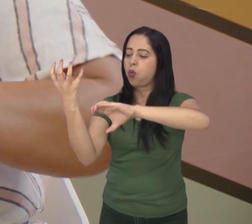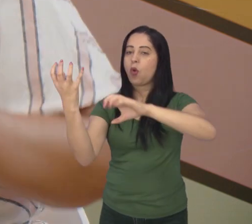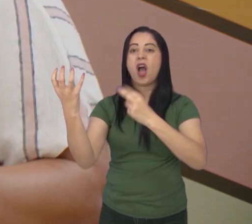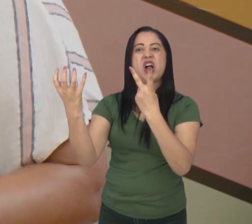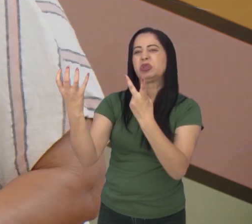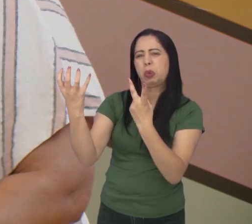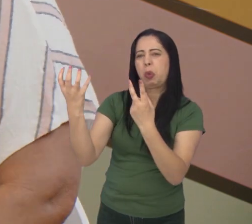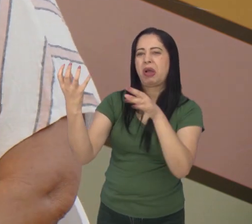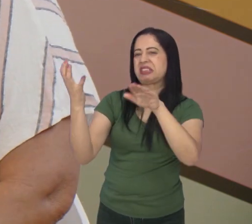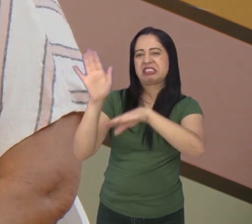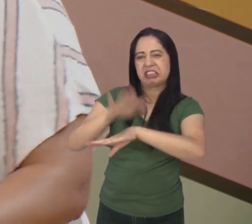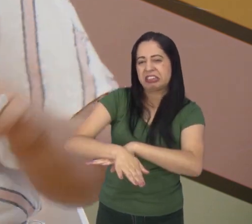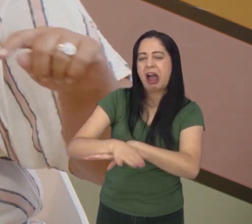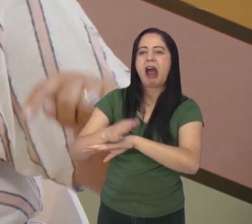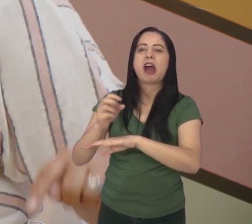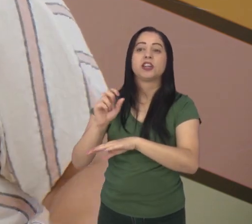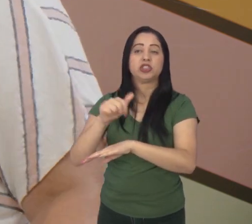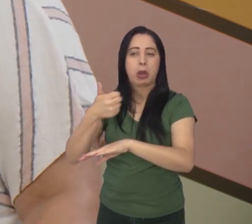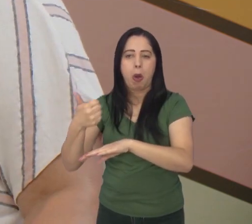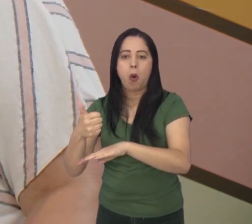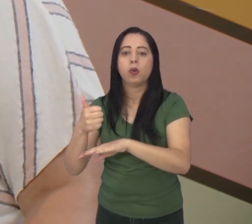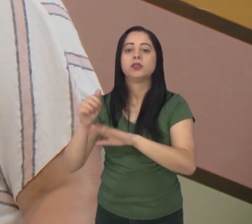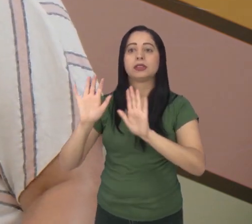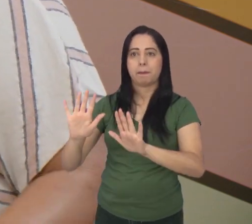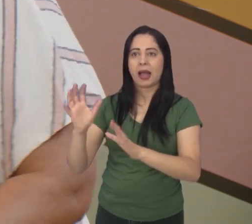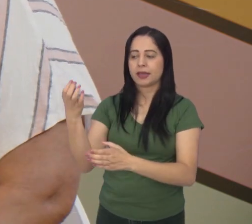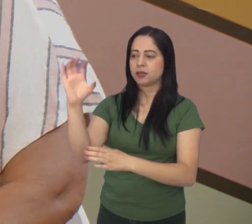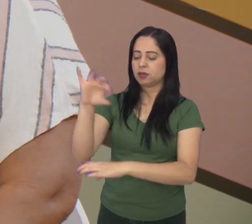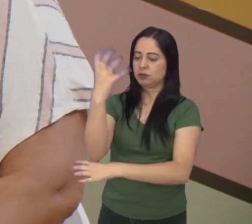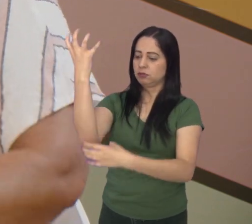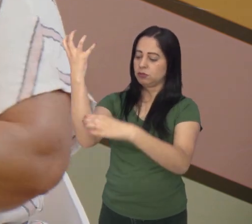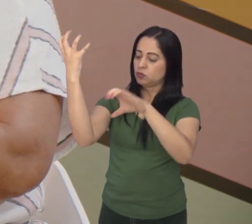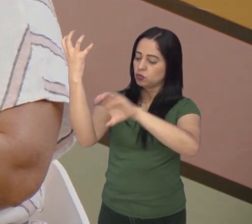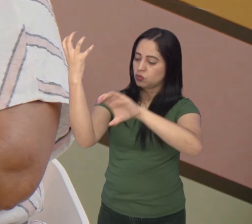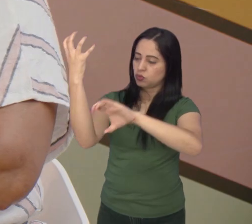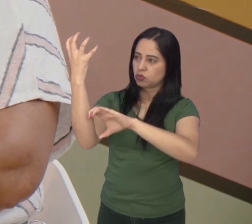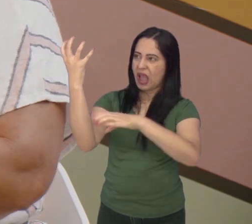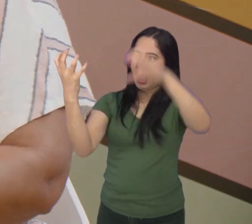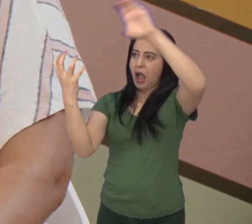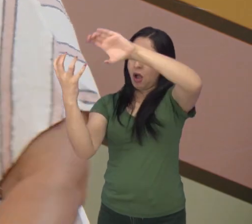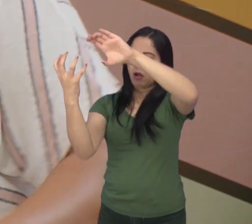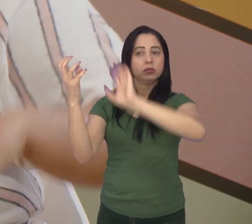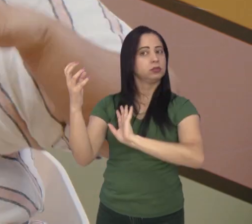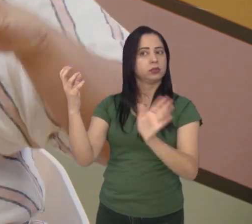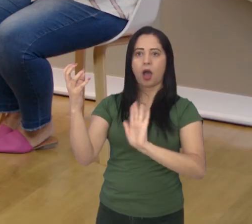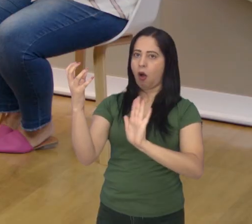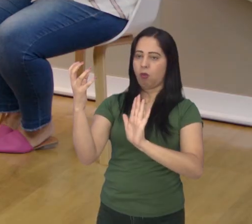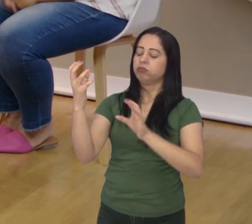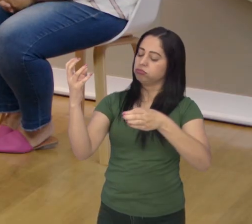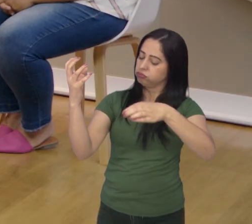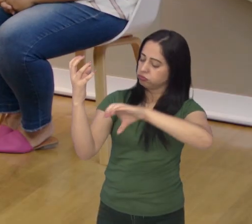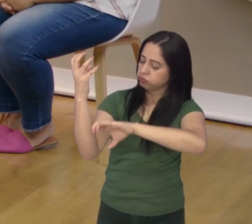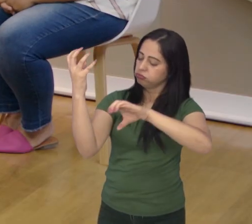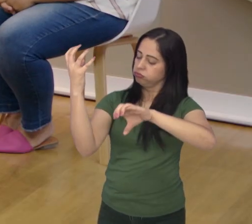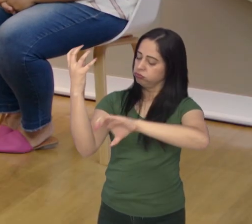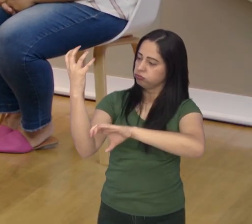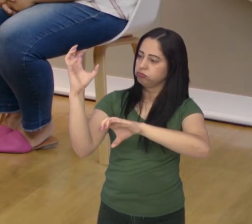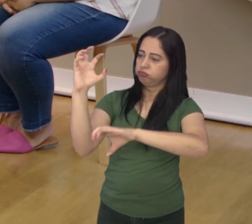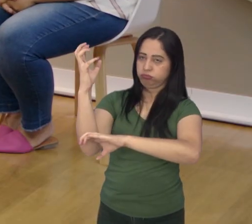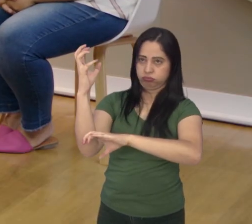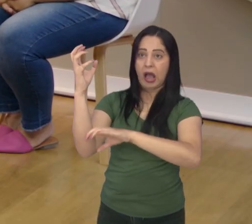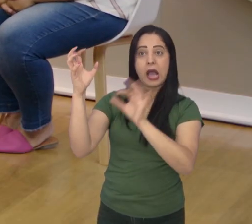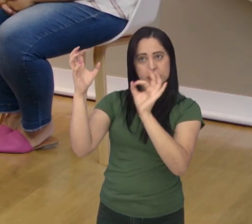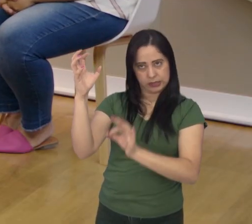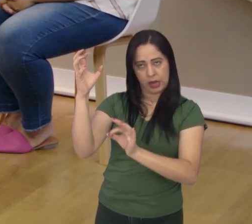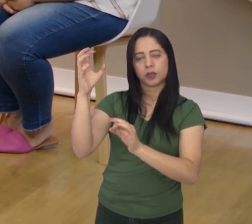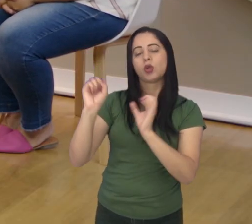tarde, 11 da manhã, mas somente na terra, pezinho. no pé. E em cima não, na parte aérea nunca fazer